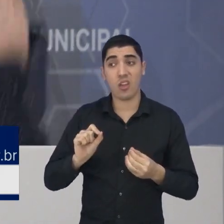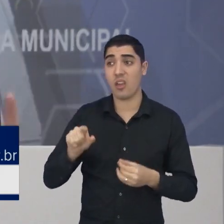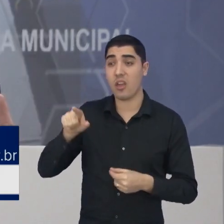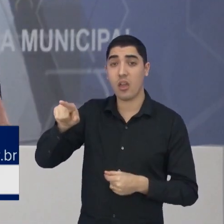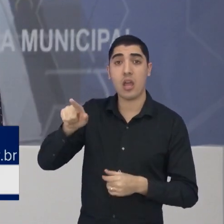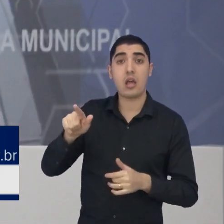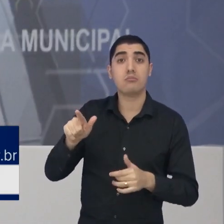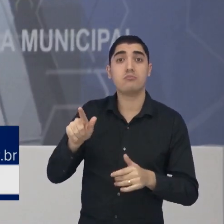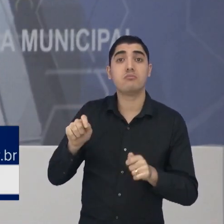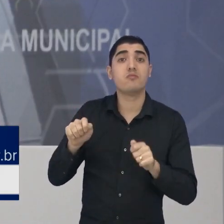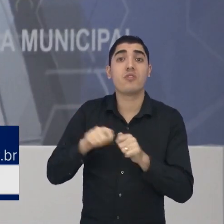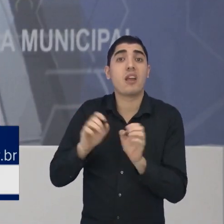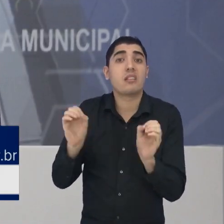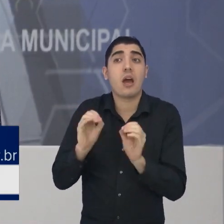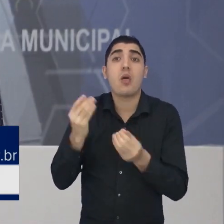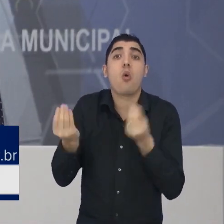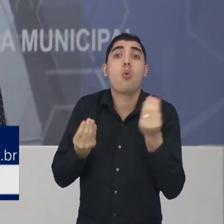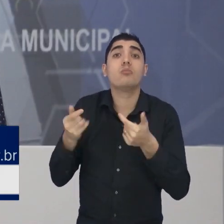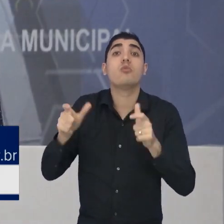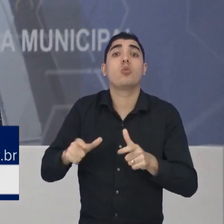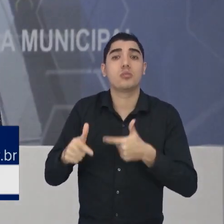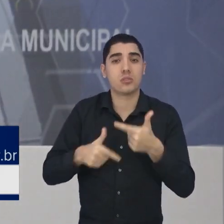ter para onde tocar.